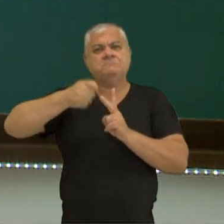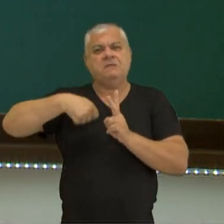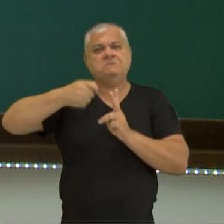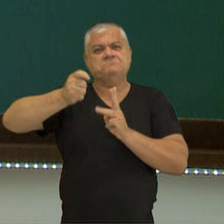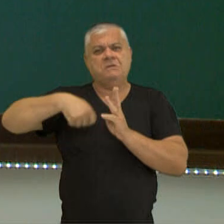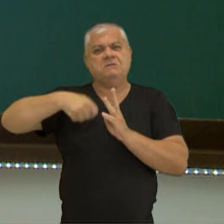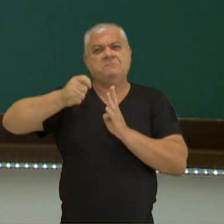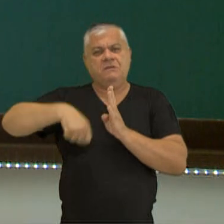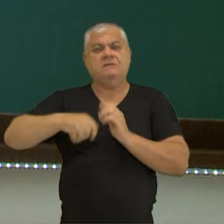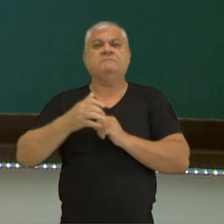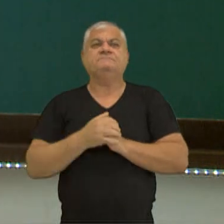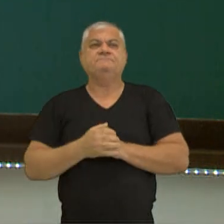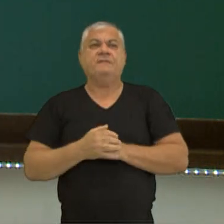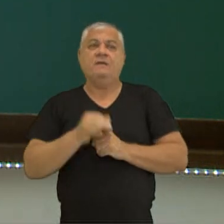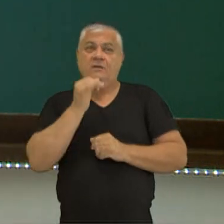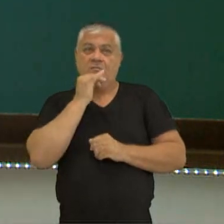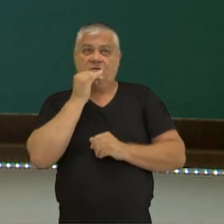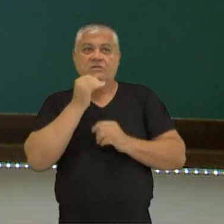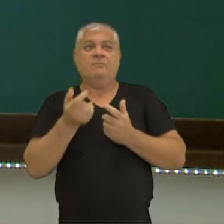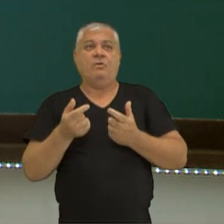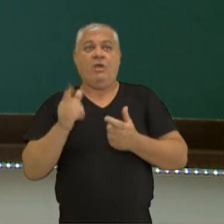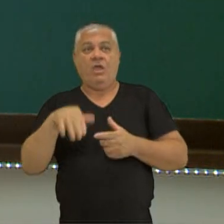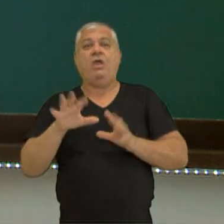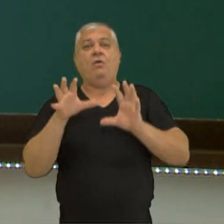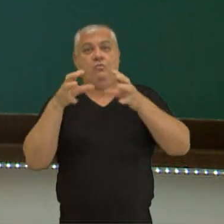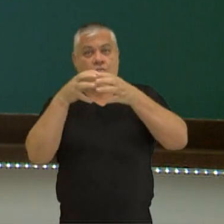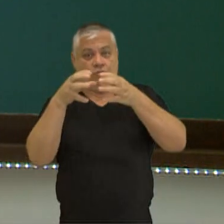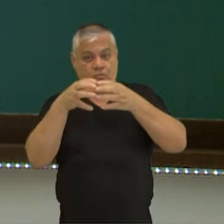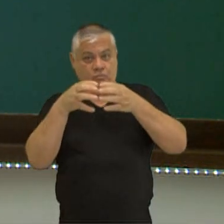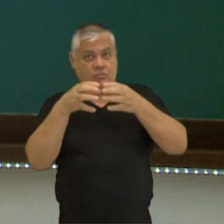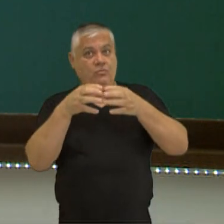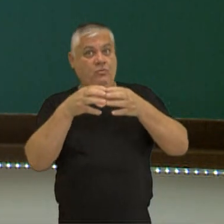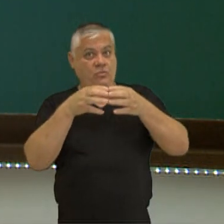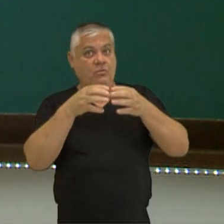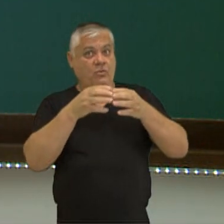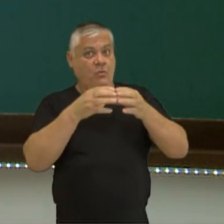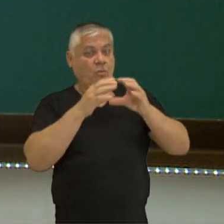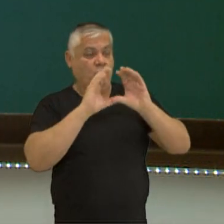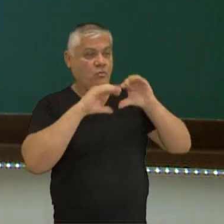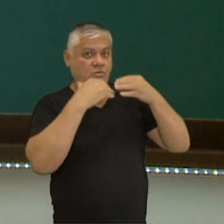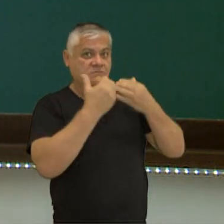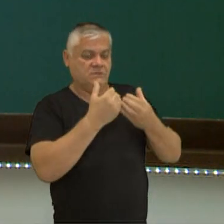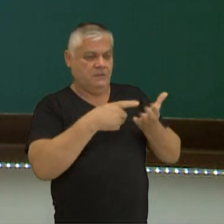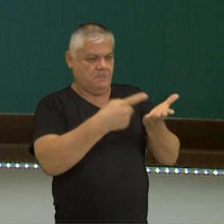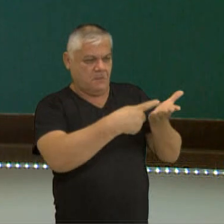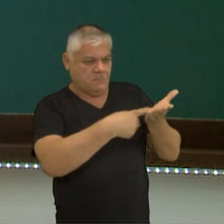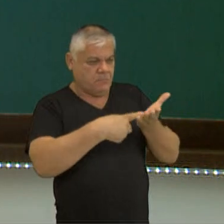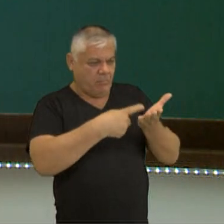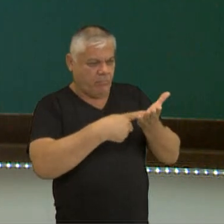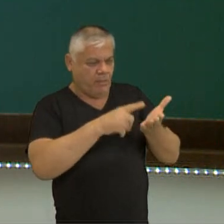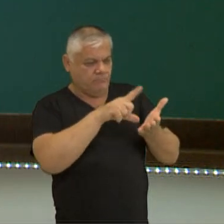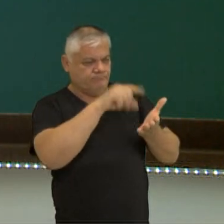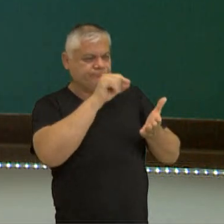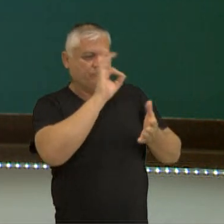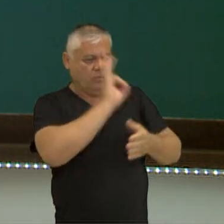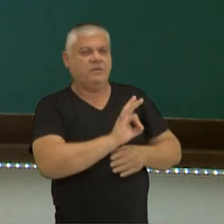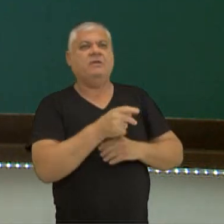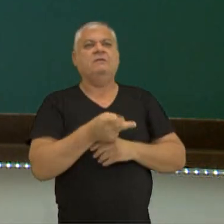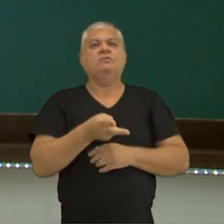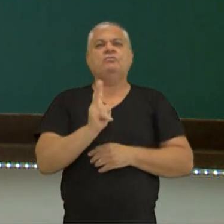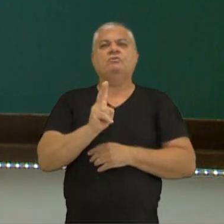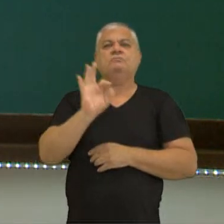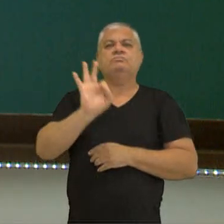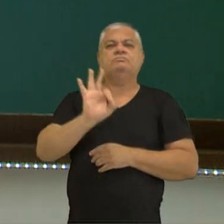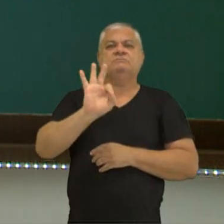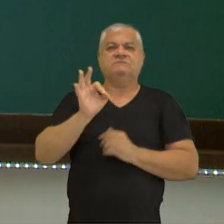pelo Copom, né? O Copom, que é um conselho que define essa taxa, tá? Que é o governo